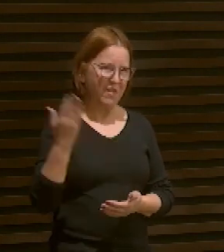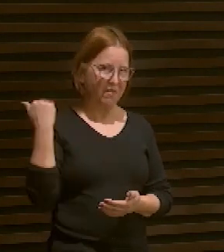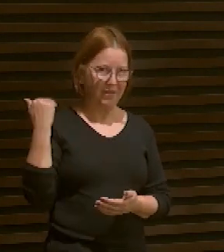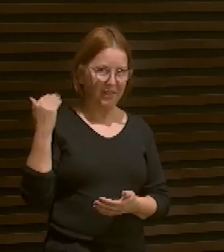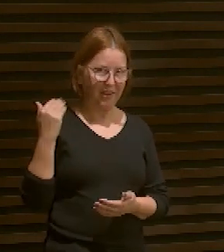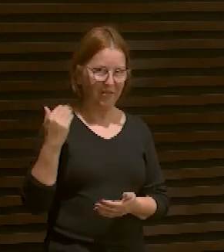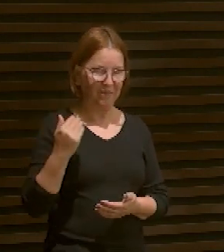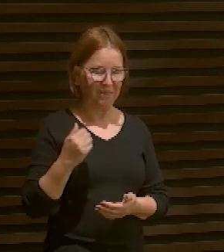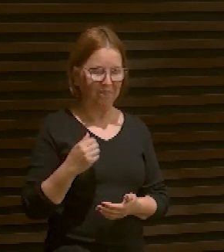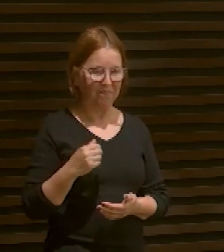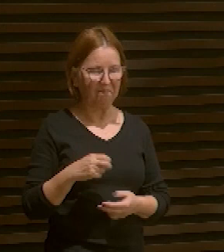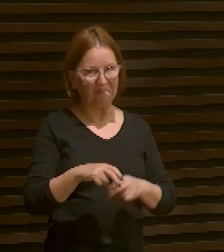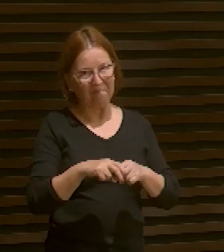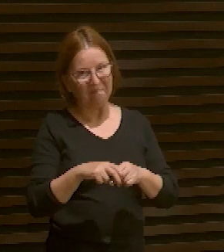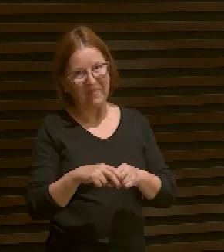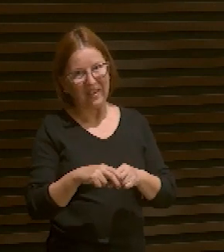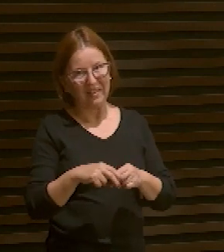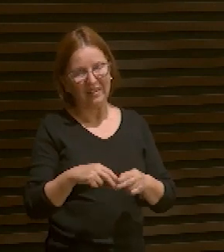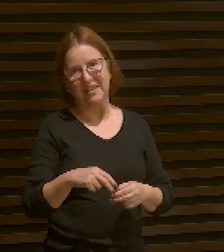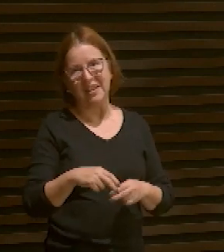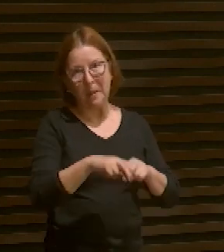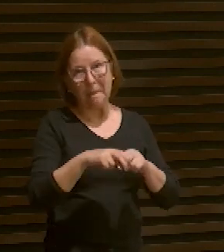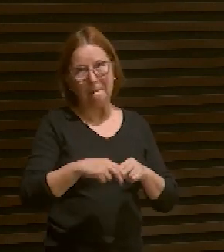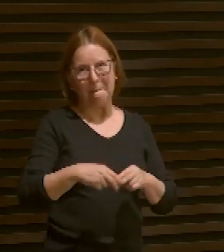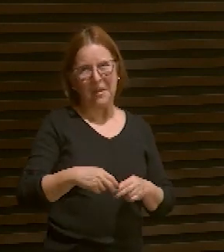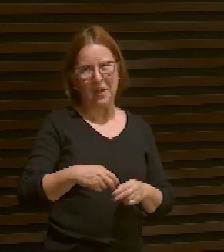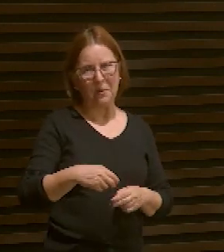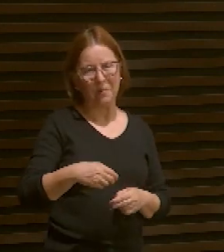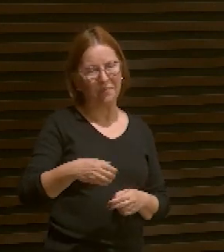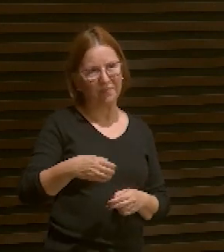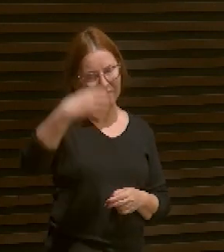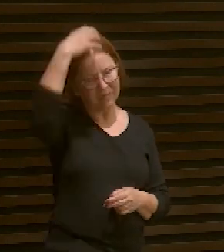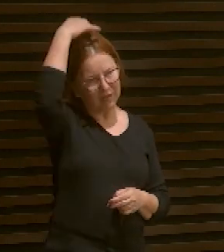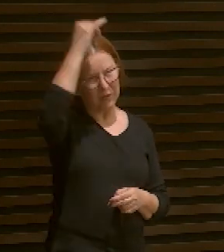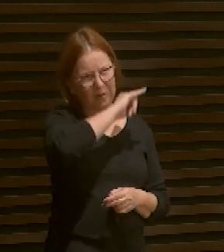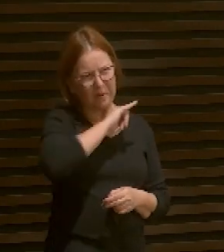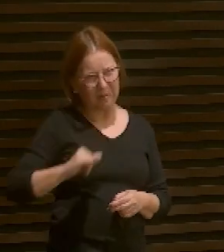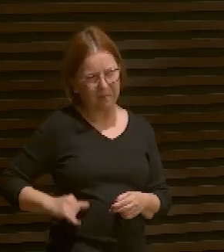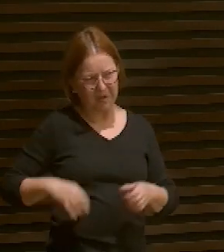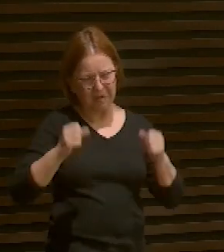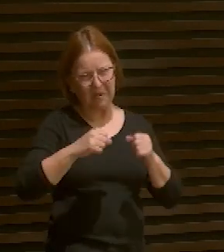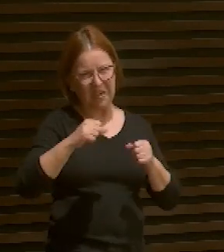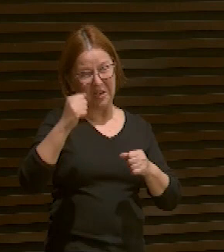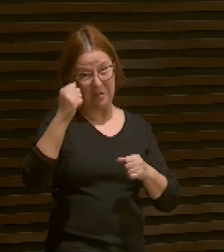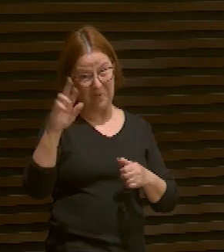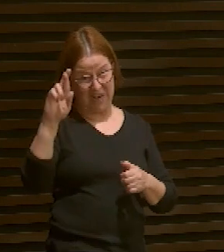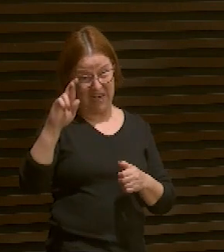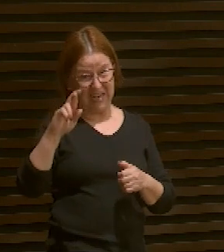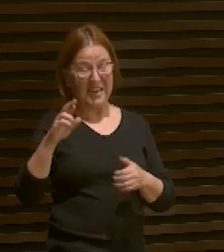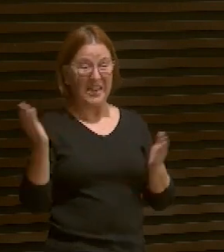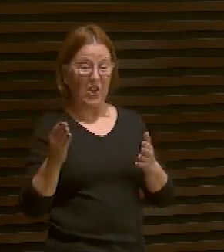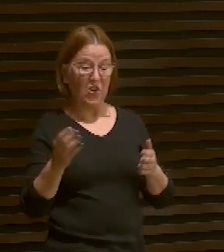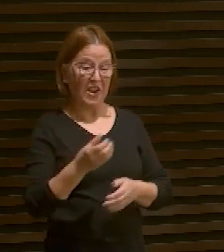da potestade do ar, do espírito que agora atua nos filhos da desobediência.